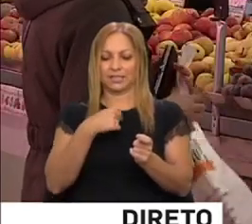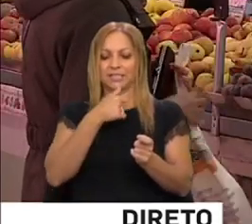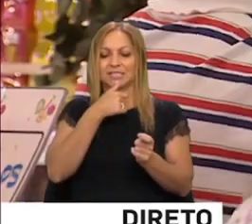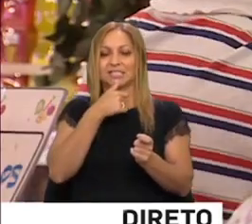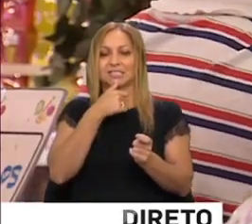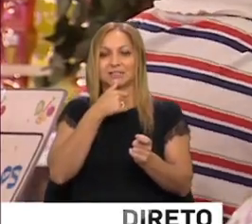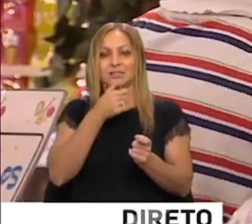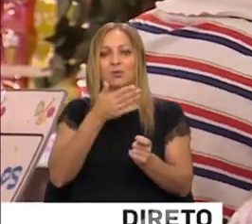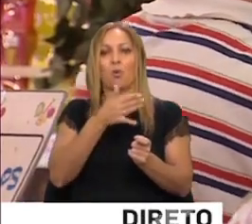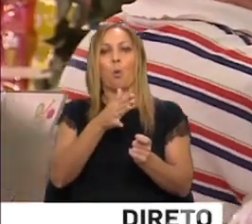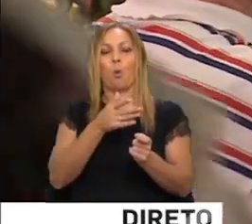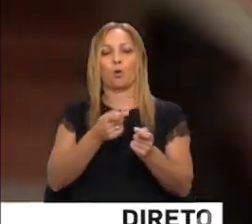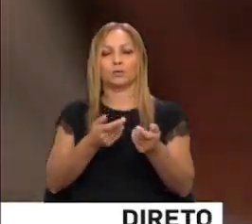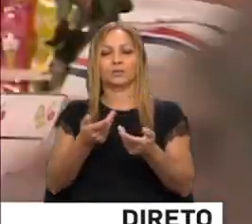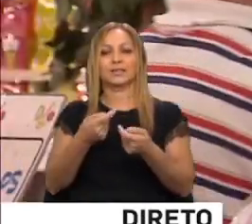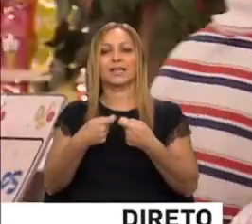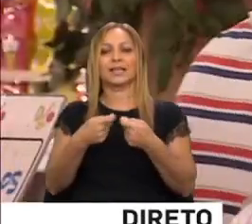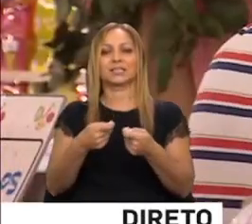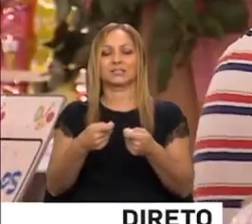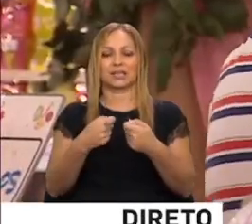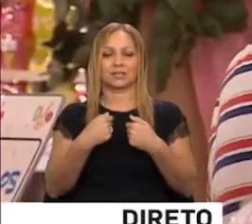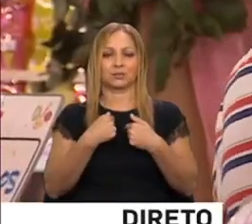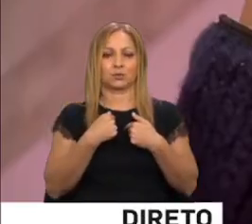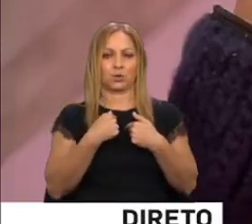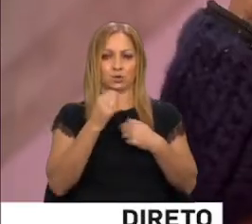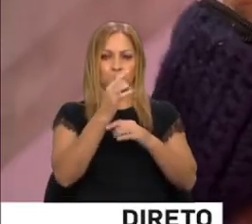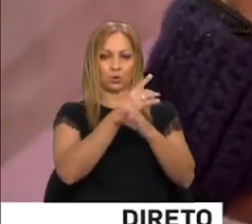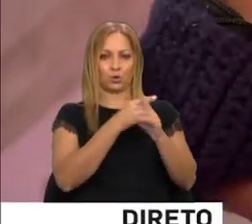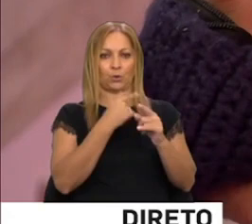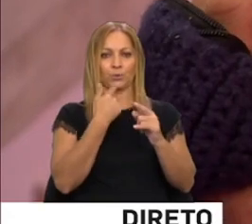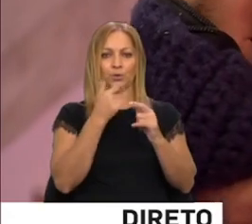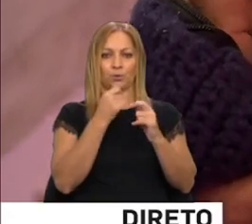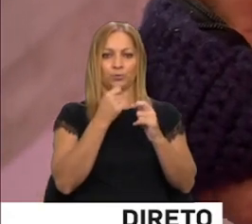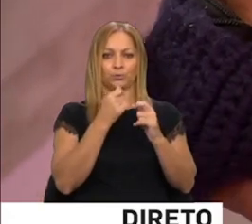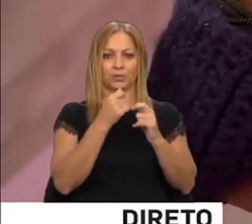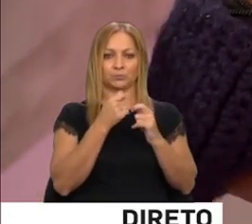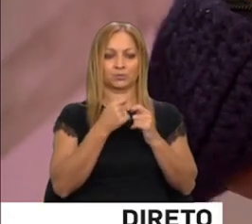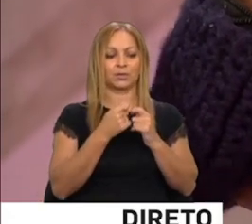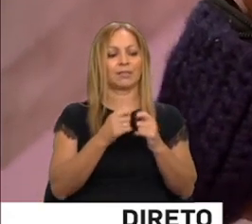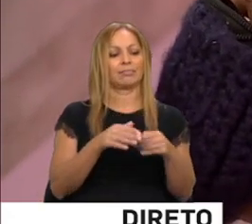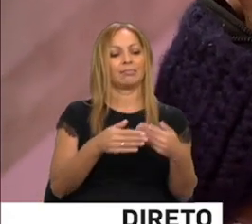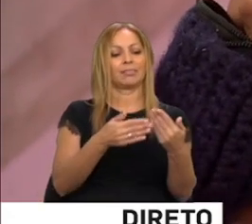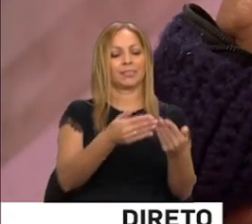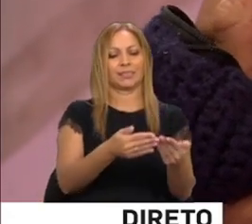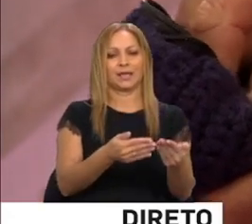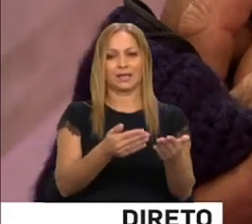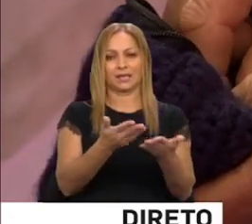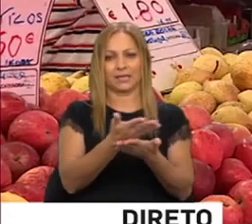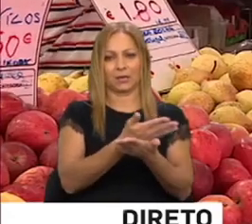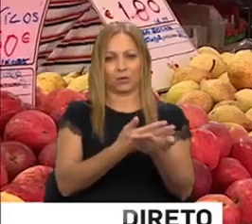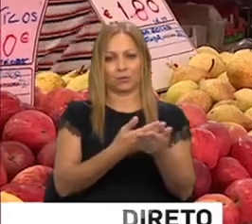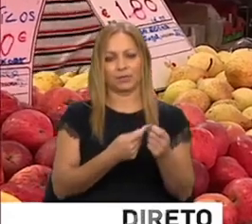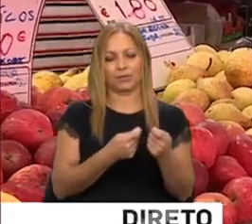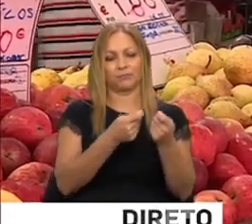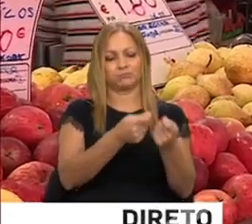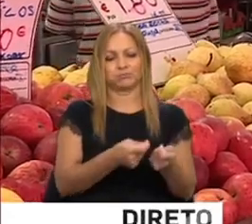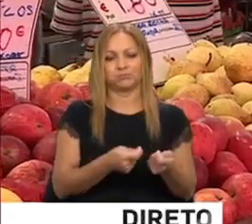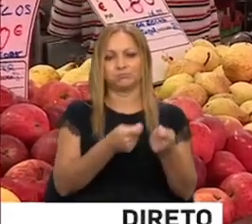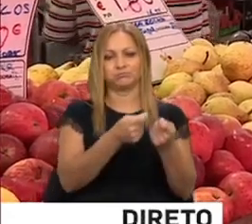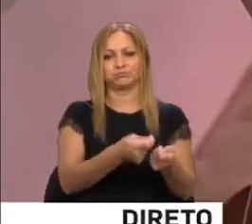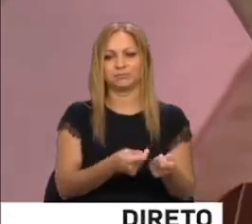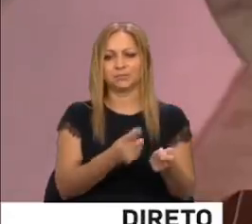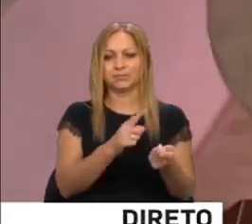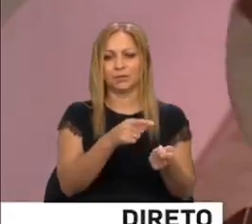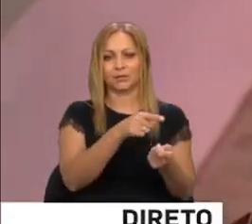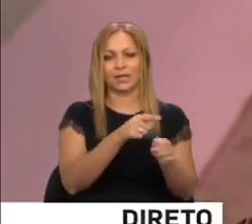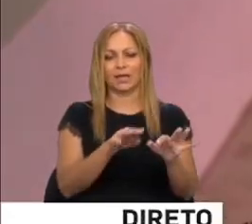Portugal e nós Europa ter despejar liquidez em cima da Economia em termos de ajuda de forma indiscriminada porque isso é quase